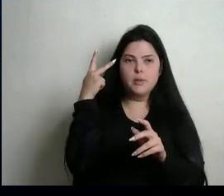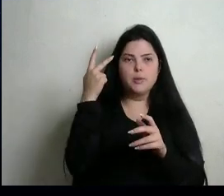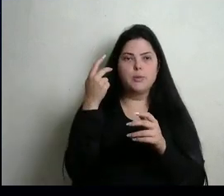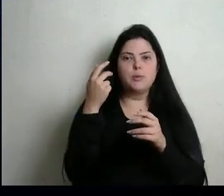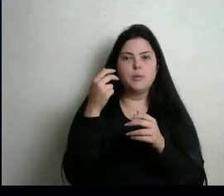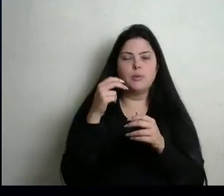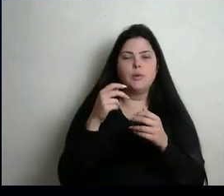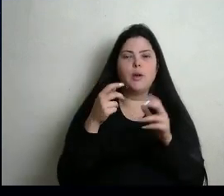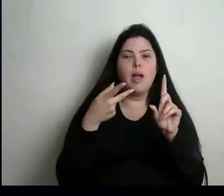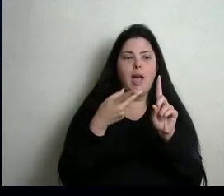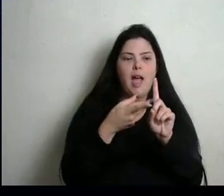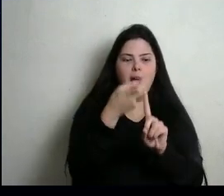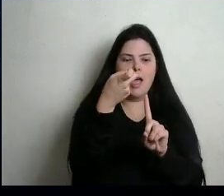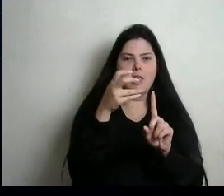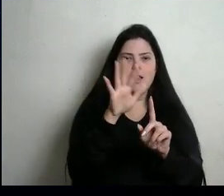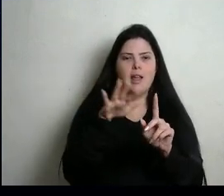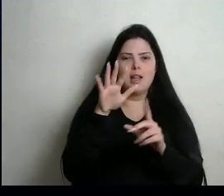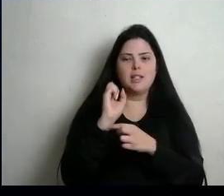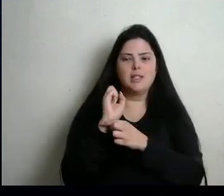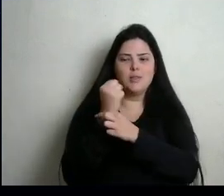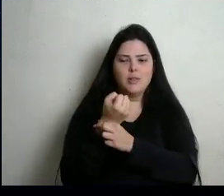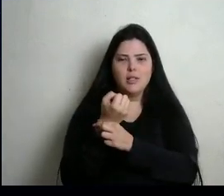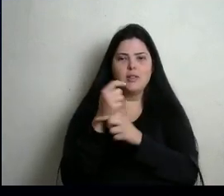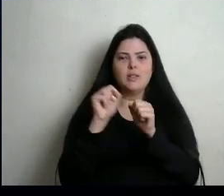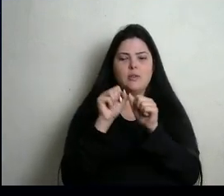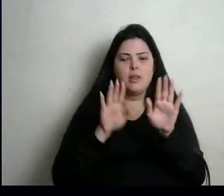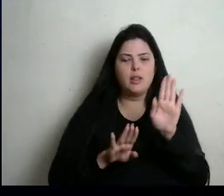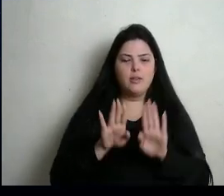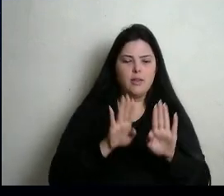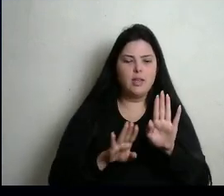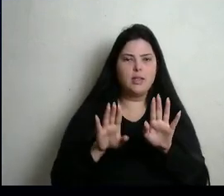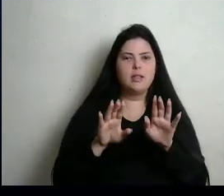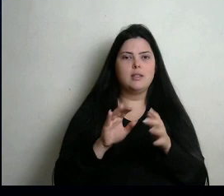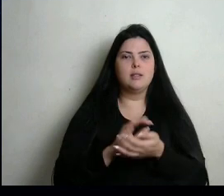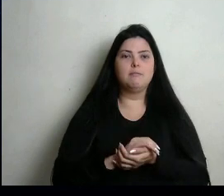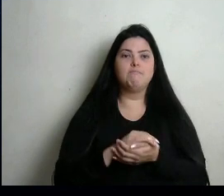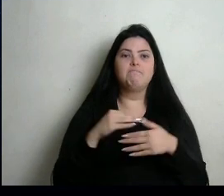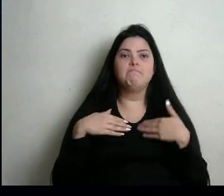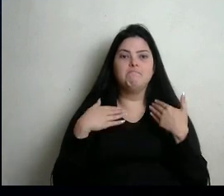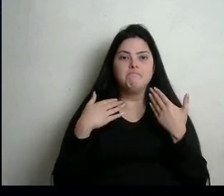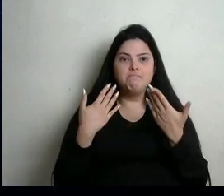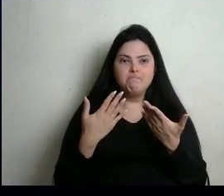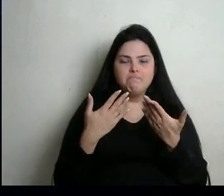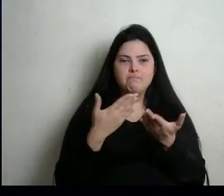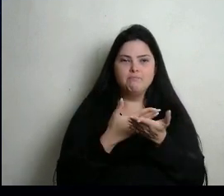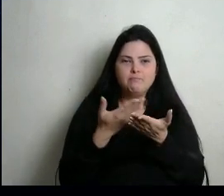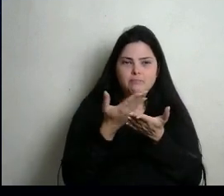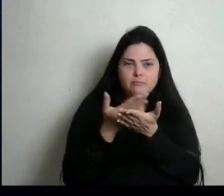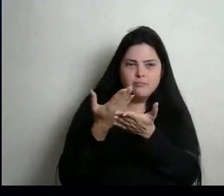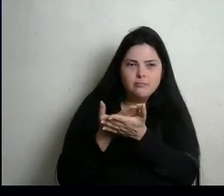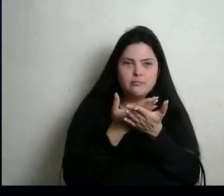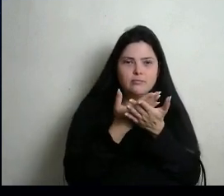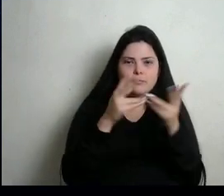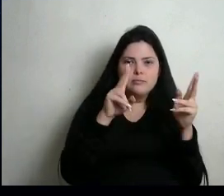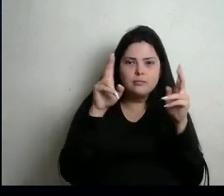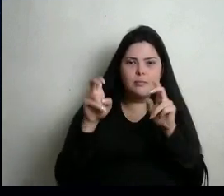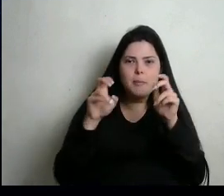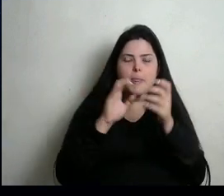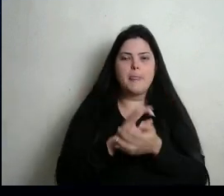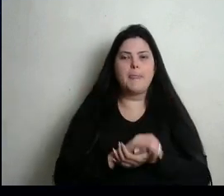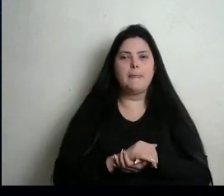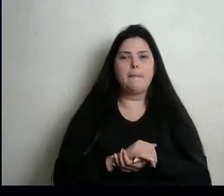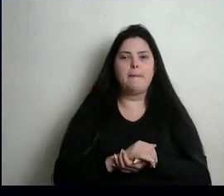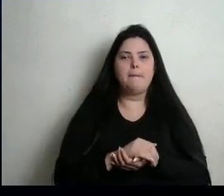na área de segurança, pessoas que faziam defesas na área de segurança, então eu comecei a estudar muito a questão de